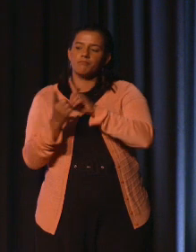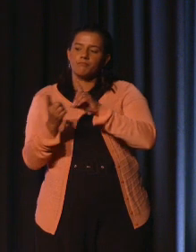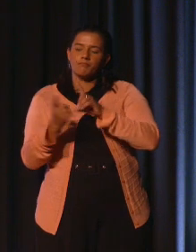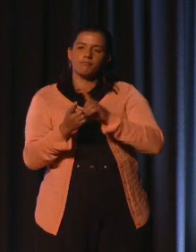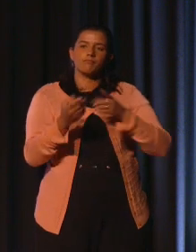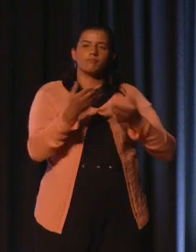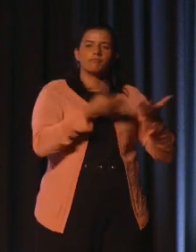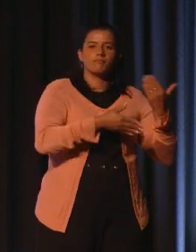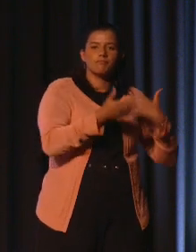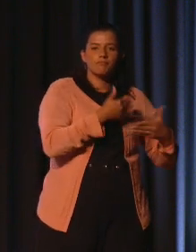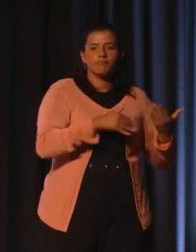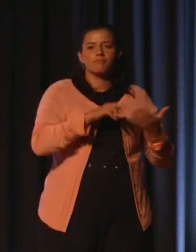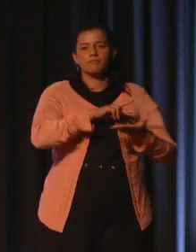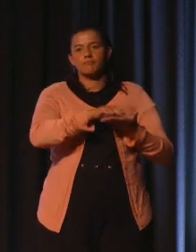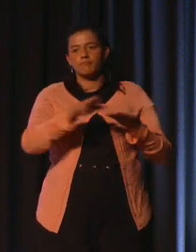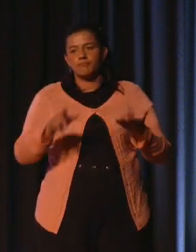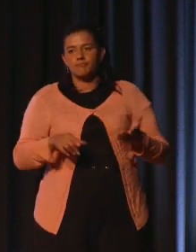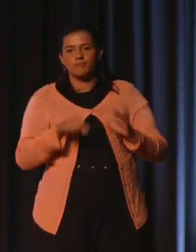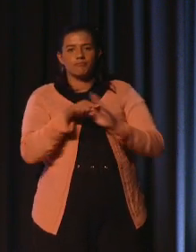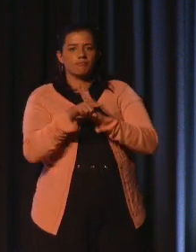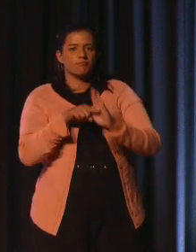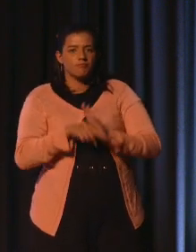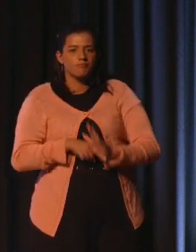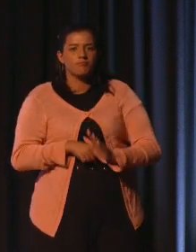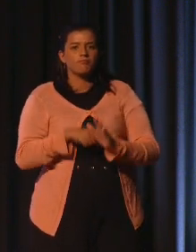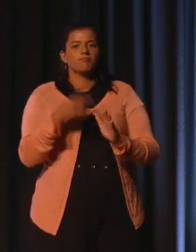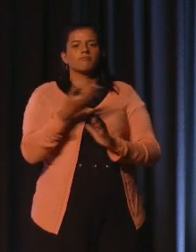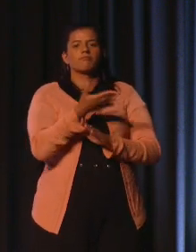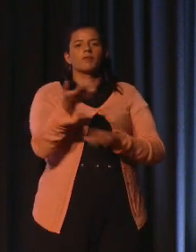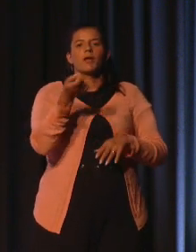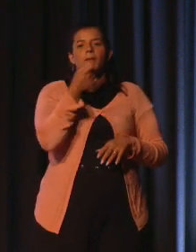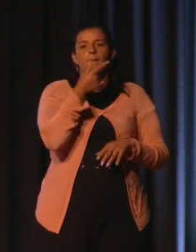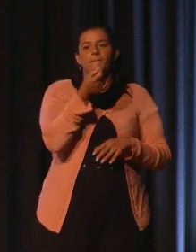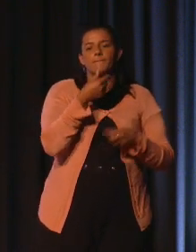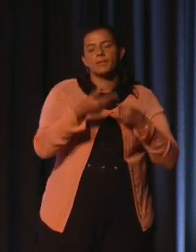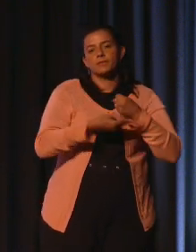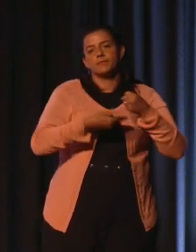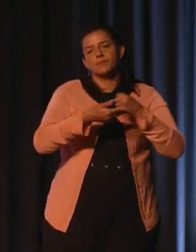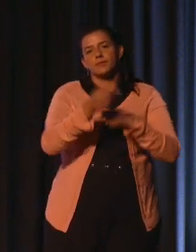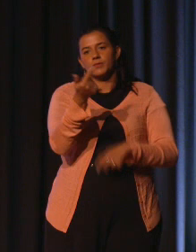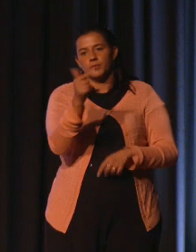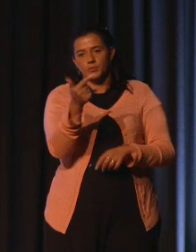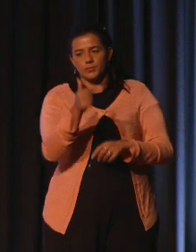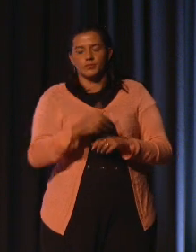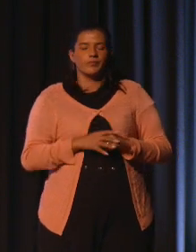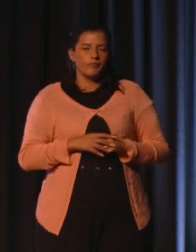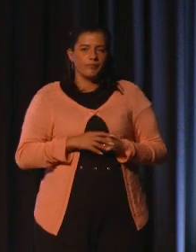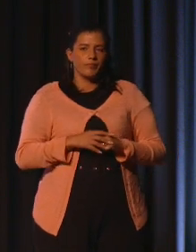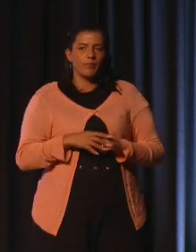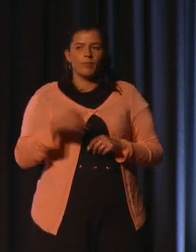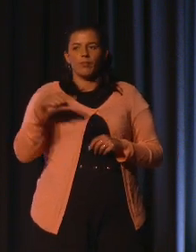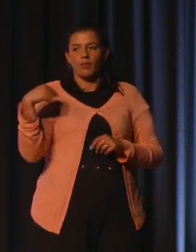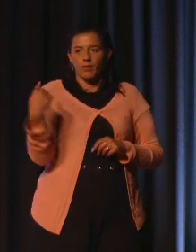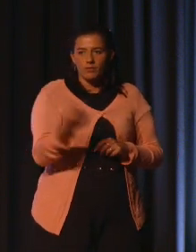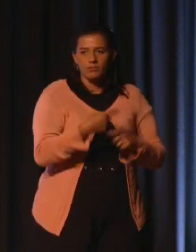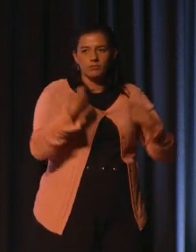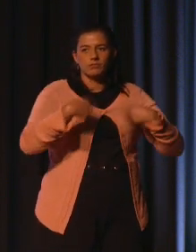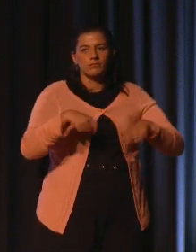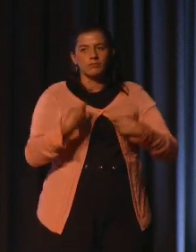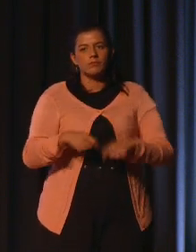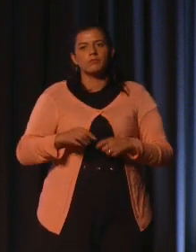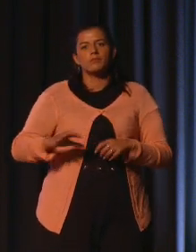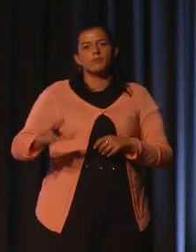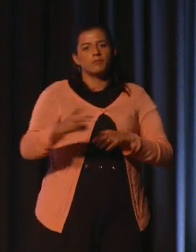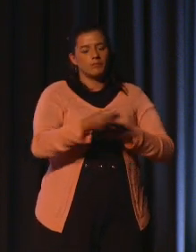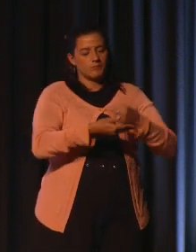farmacêutica, eu tenho atividade de farmacovigilância, eu faço pesquisa clínica, mas e o medicamento que é o básico não tem. Então, assim, a gente precisa estabelecer essa rede,